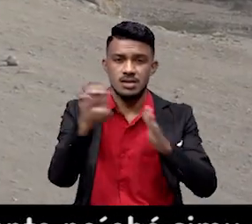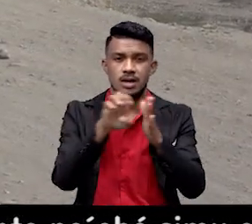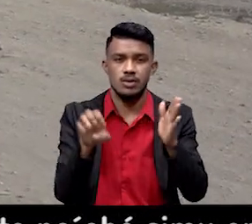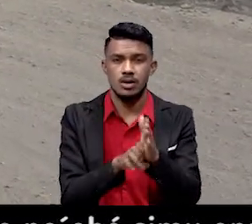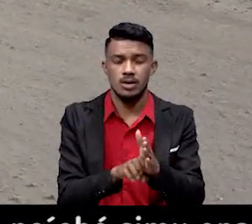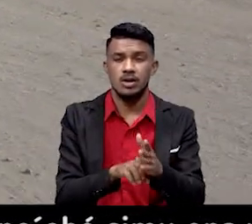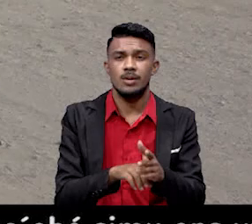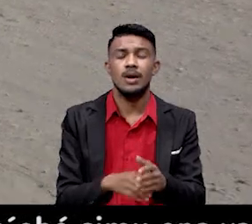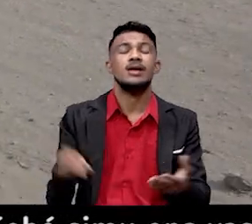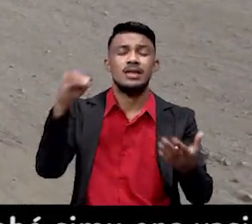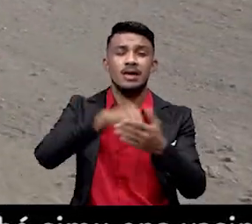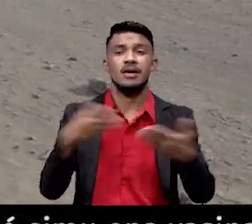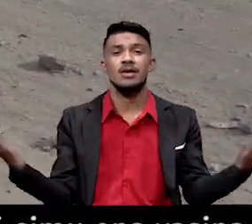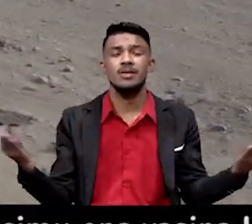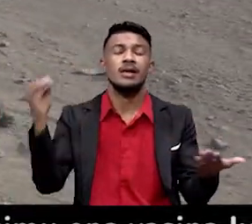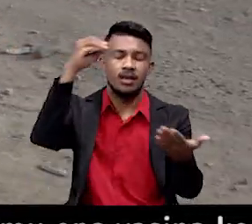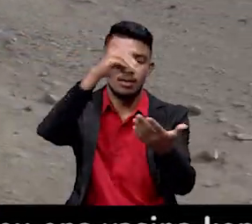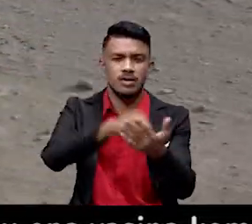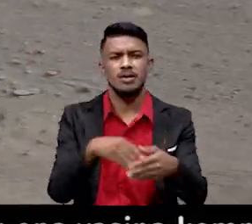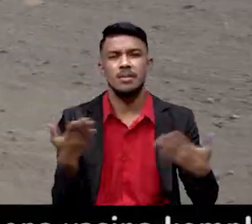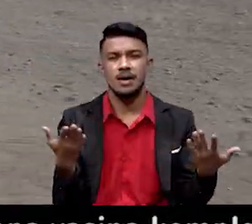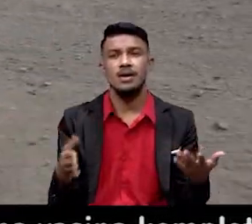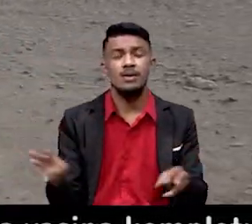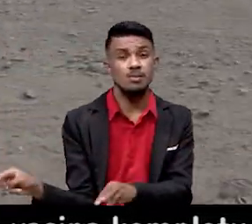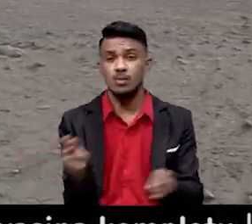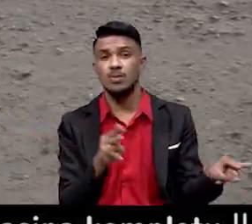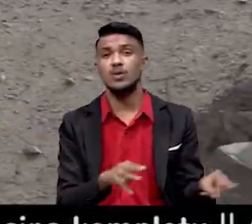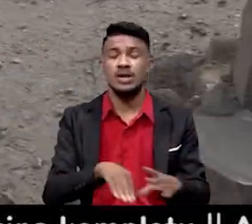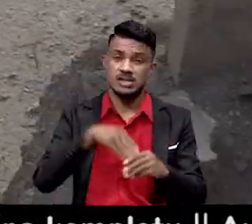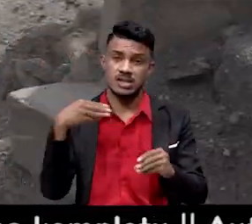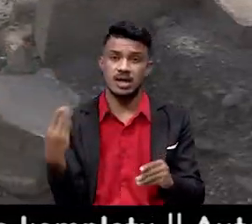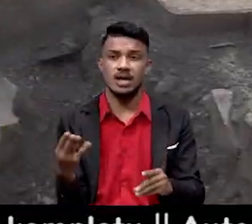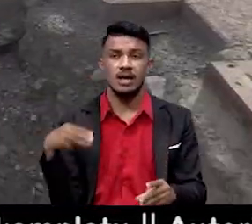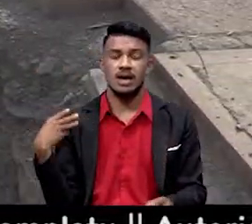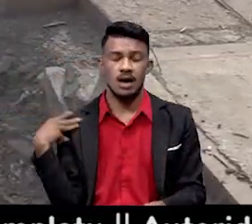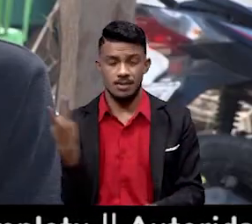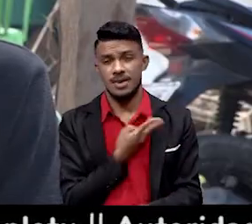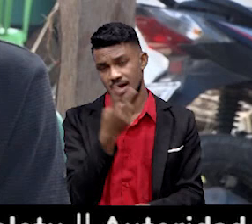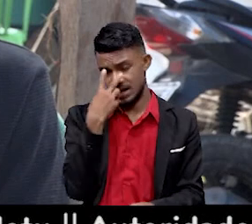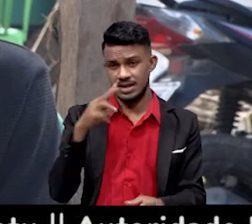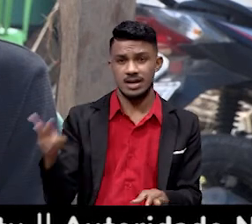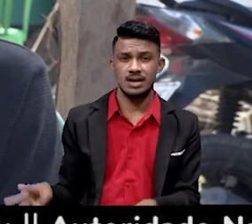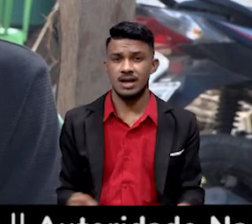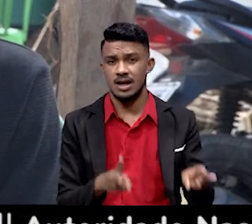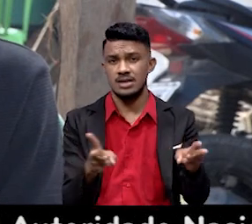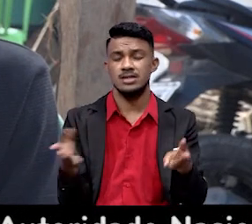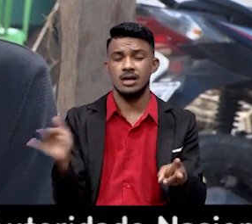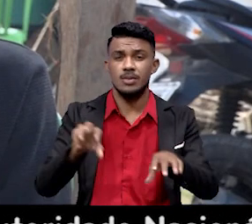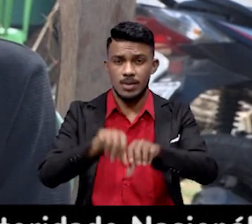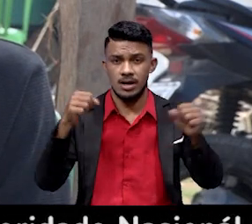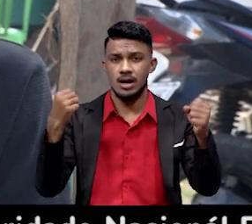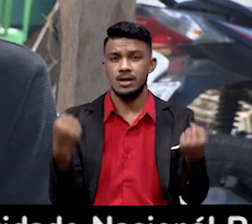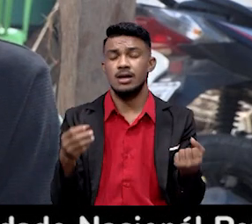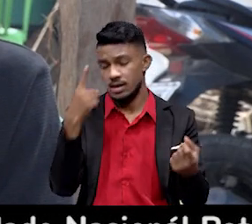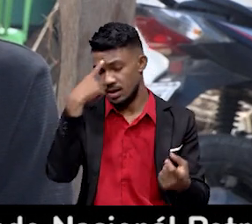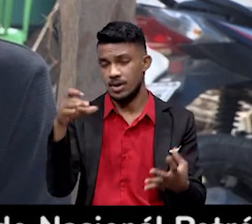tau ya nebe ba tau de tana ba para muda sai. Odi mi hare tan dalan sira nebe makutu tamba agora